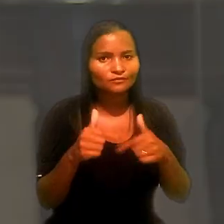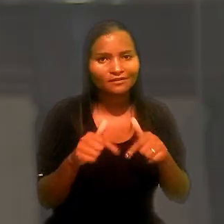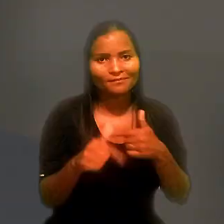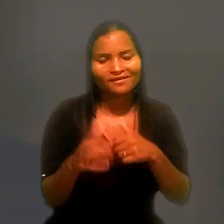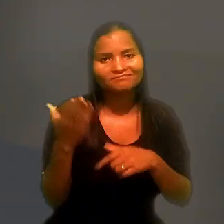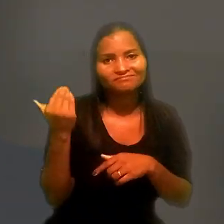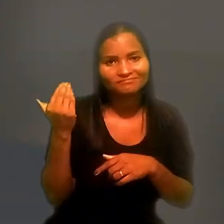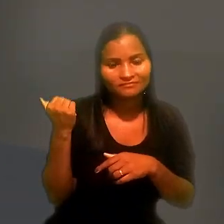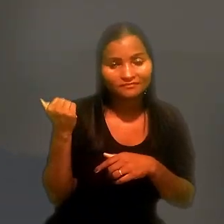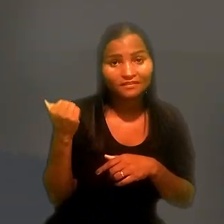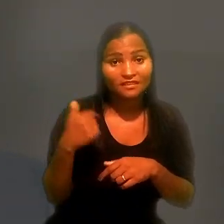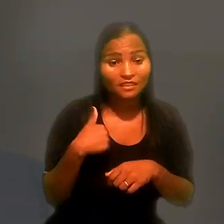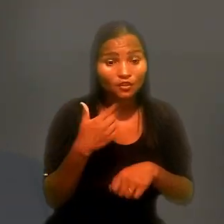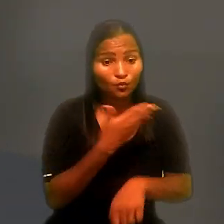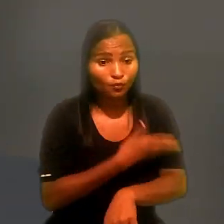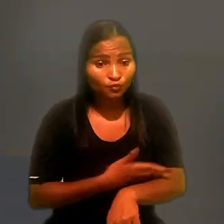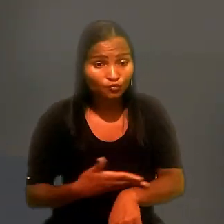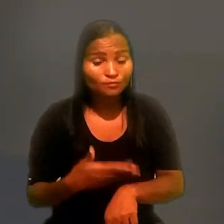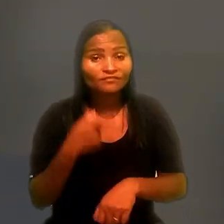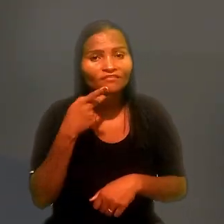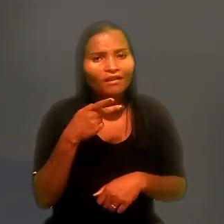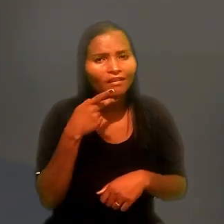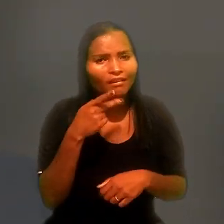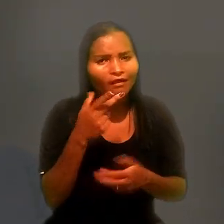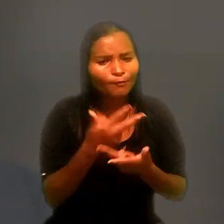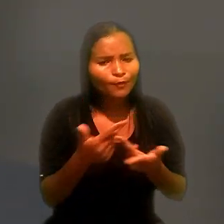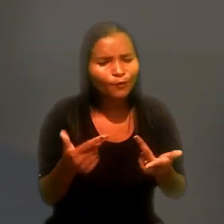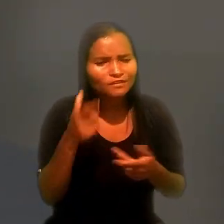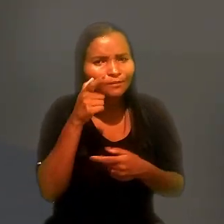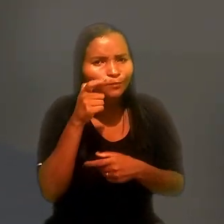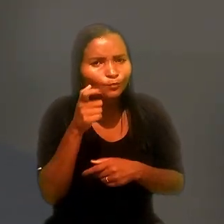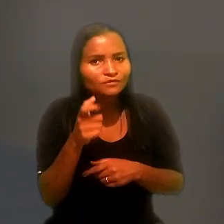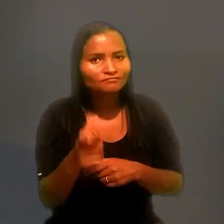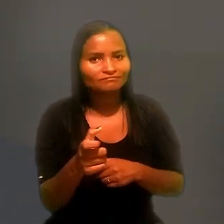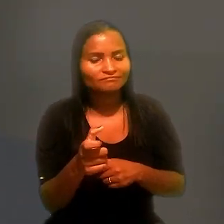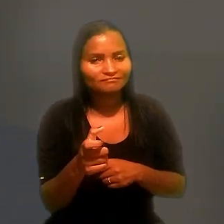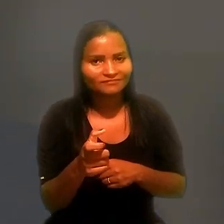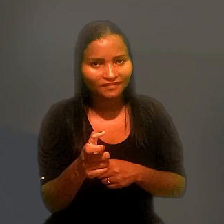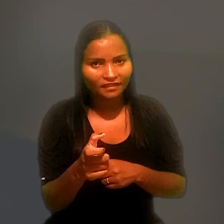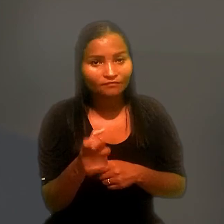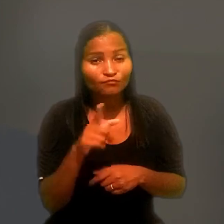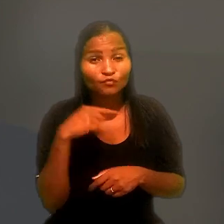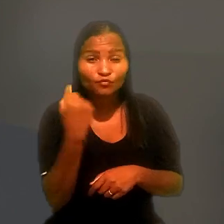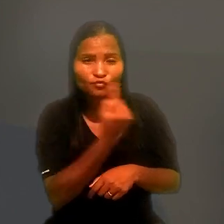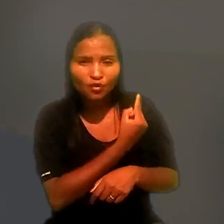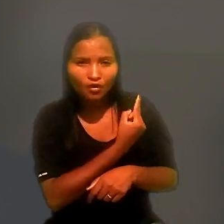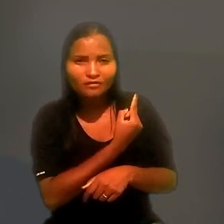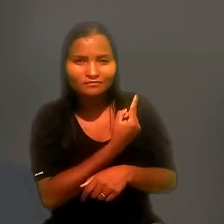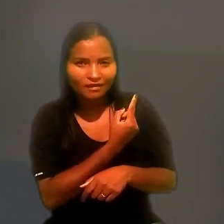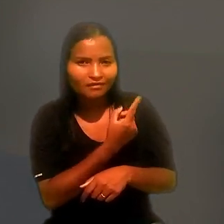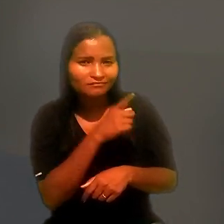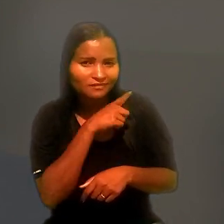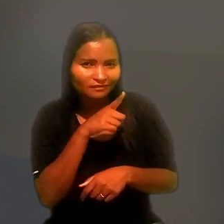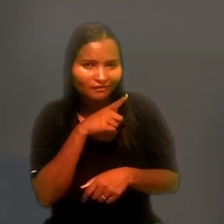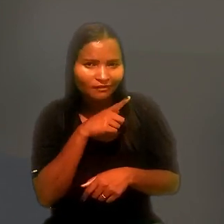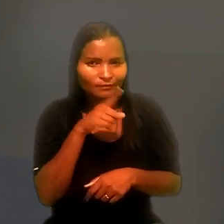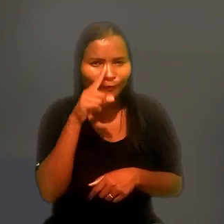época. E aí eu costumo dizer uma coisa muito interessante. Nós que corremos o